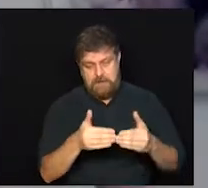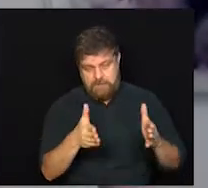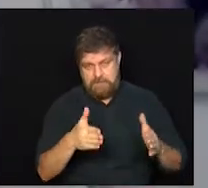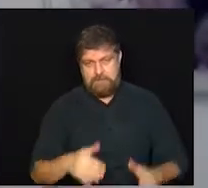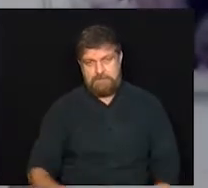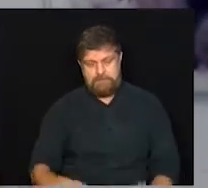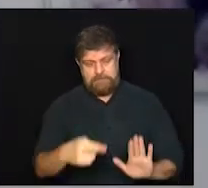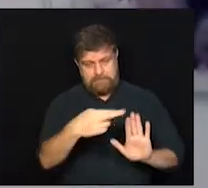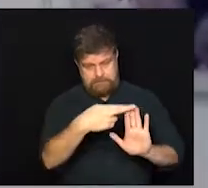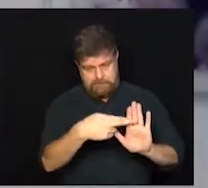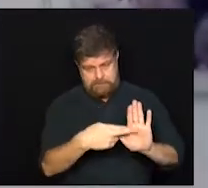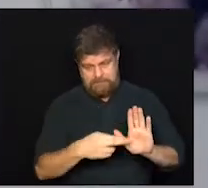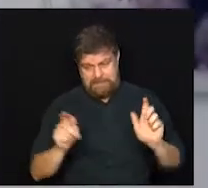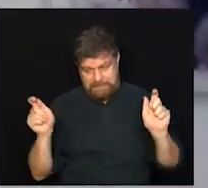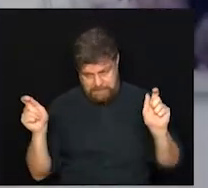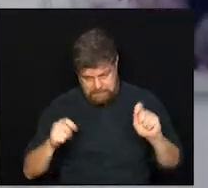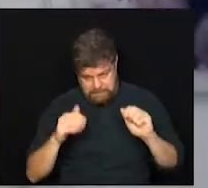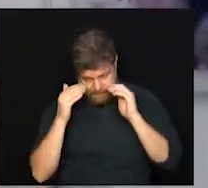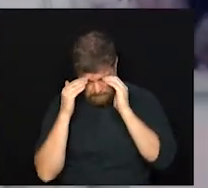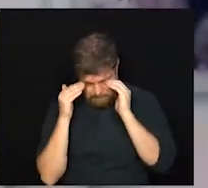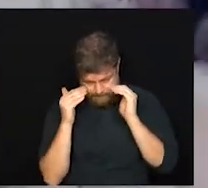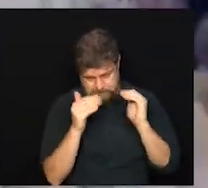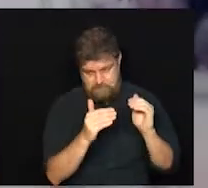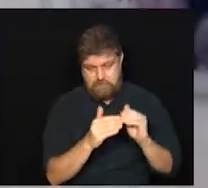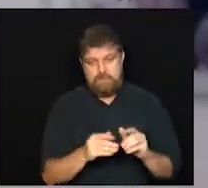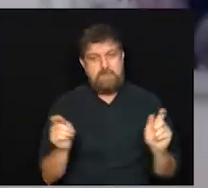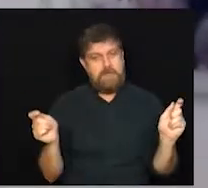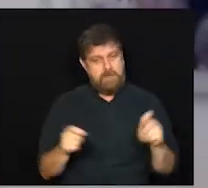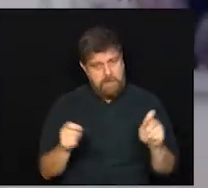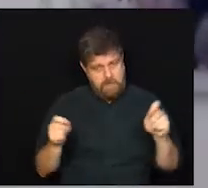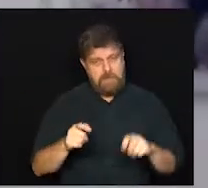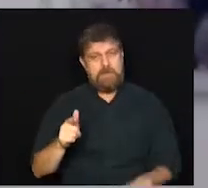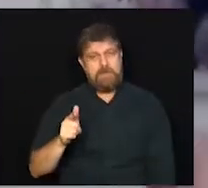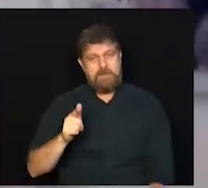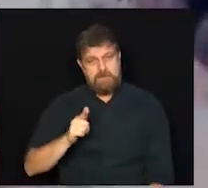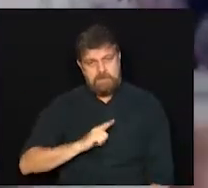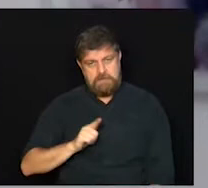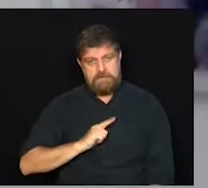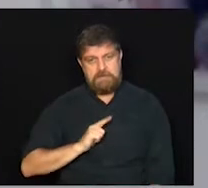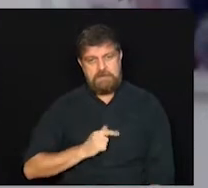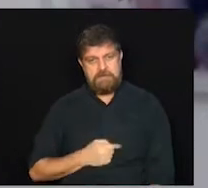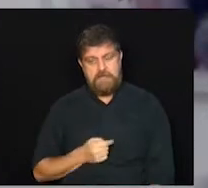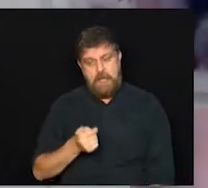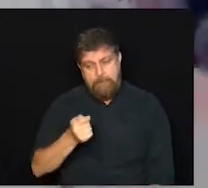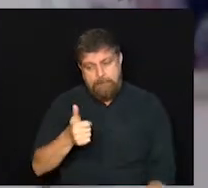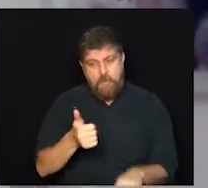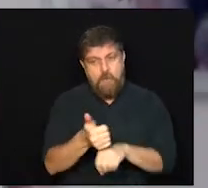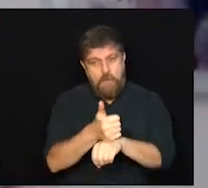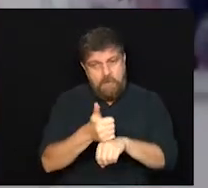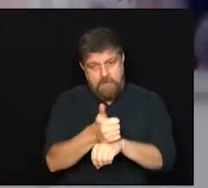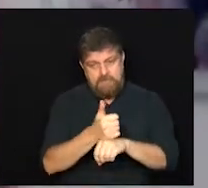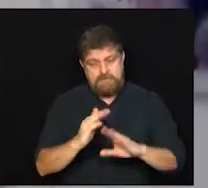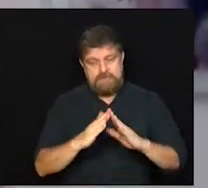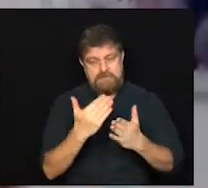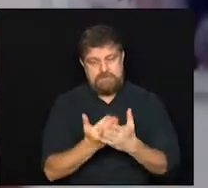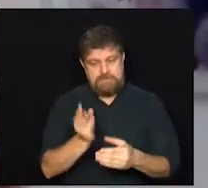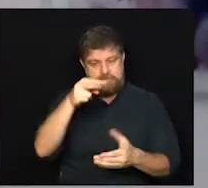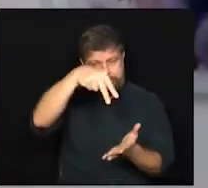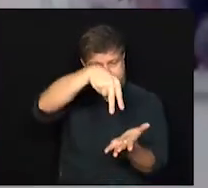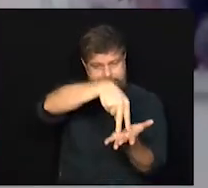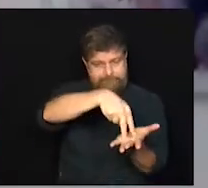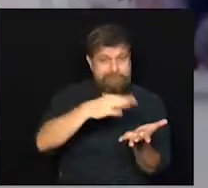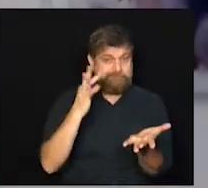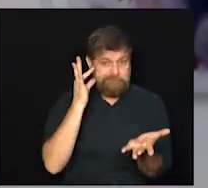possível? É possível. Acho que se deve batalhar por ter o mínimo de profissionais possíveis dentro das escolas, com